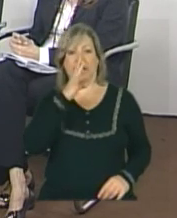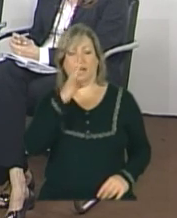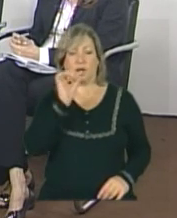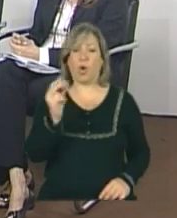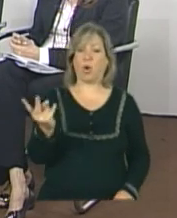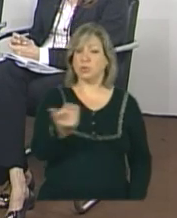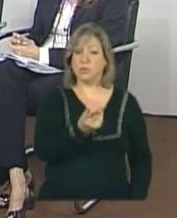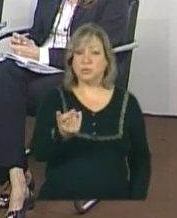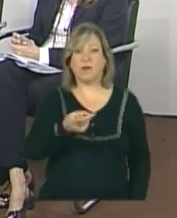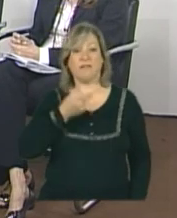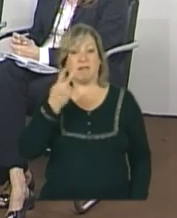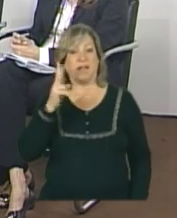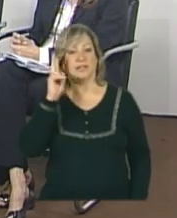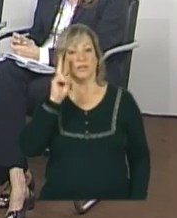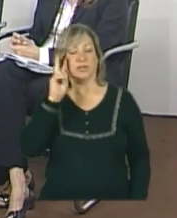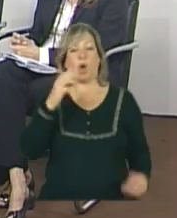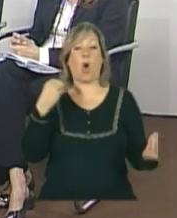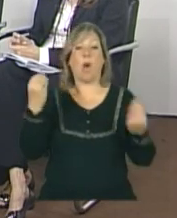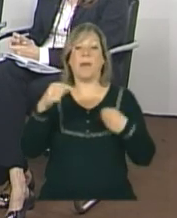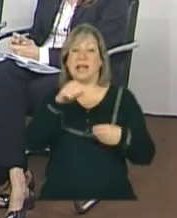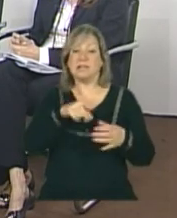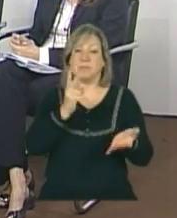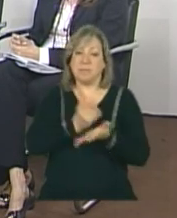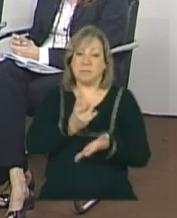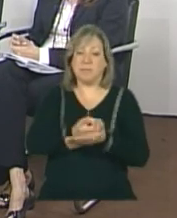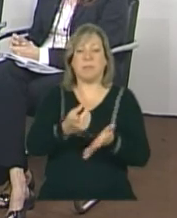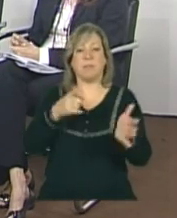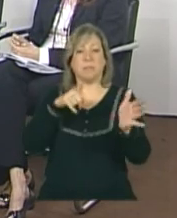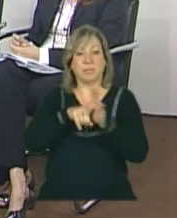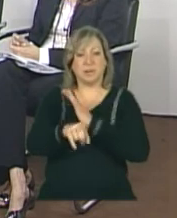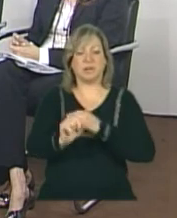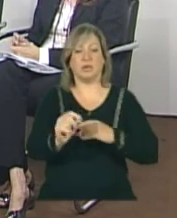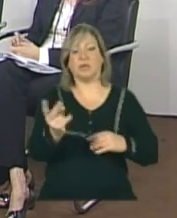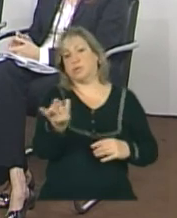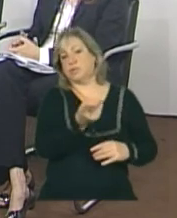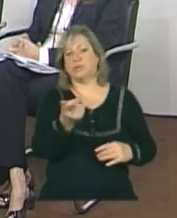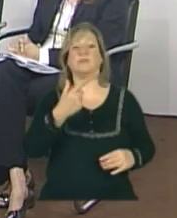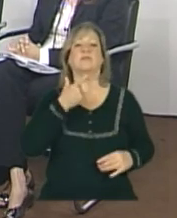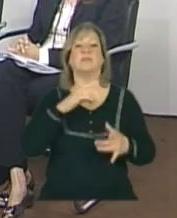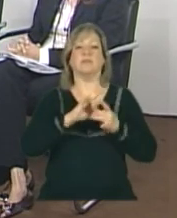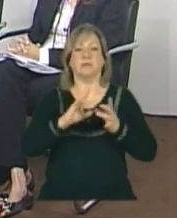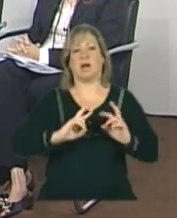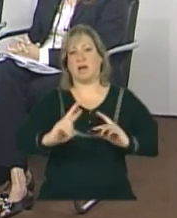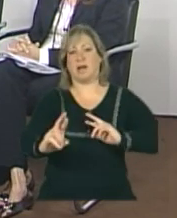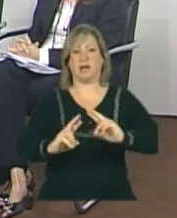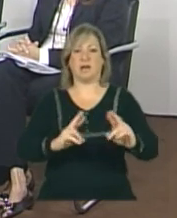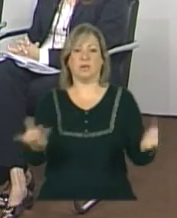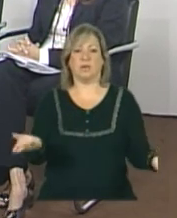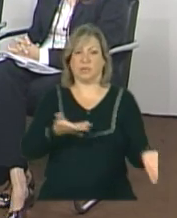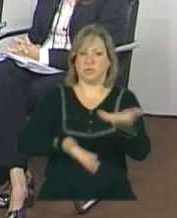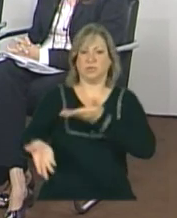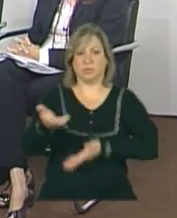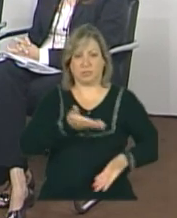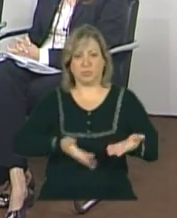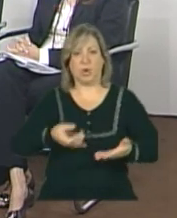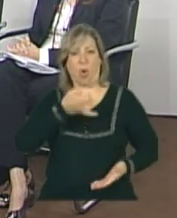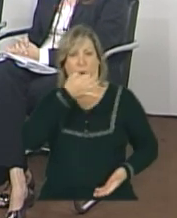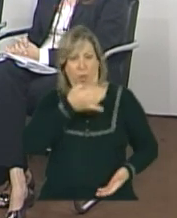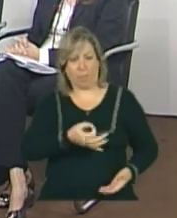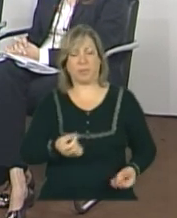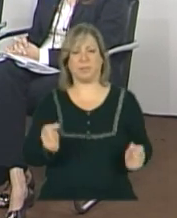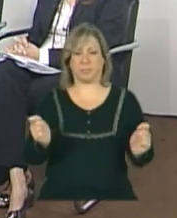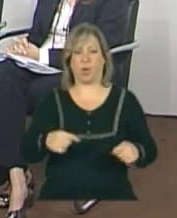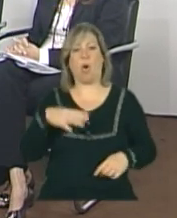comentem, então o direcionamento da pergunta fica a critério da resposta de vocês, para que vocês se interajam e respondam como for